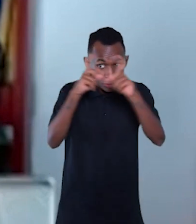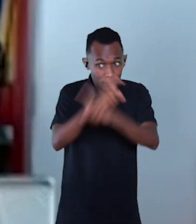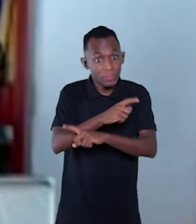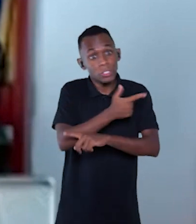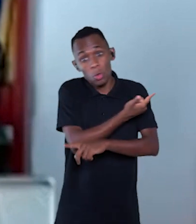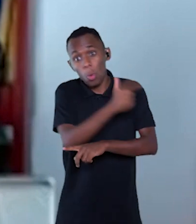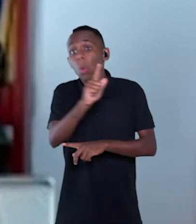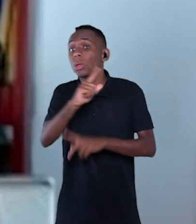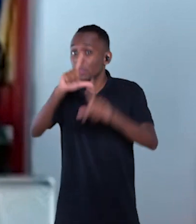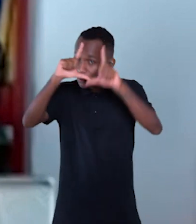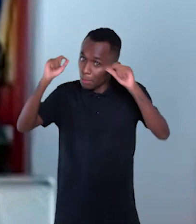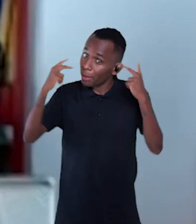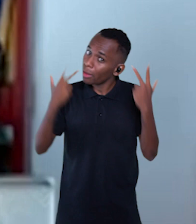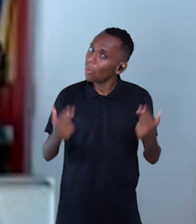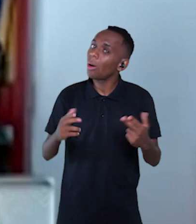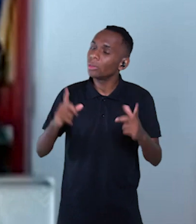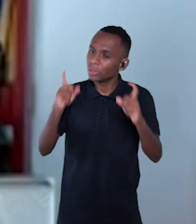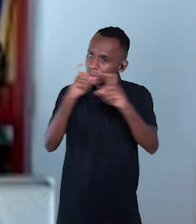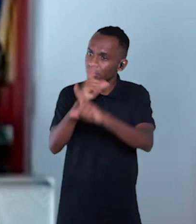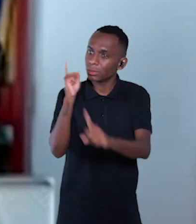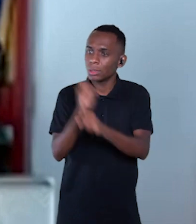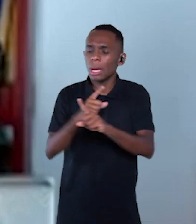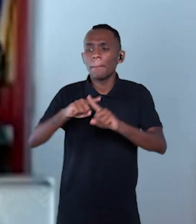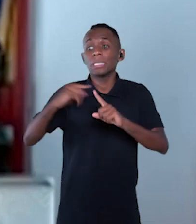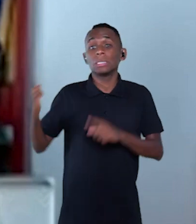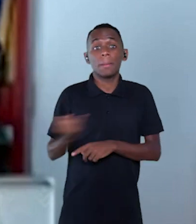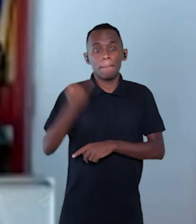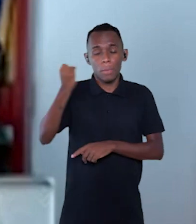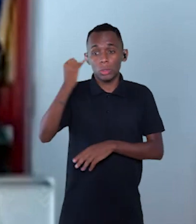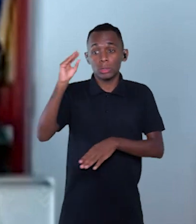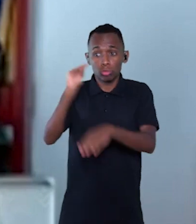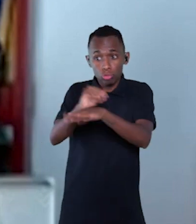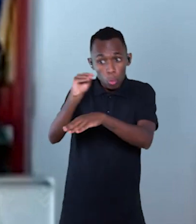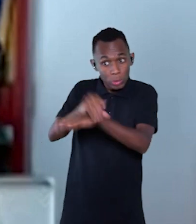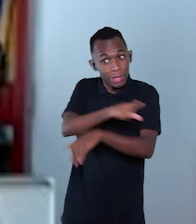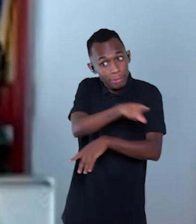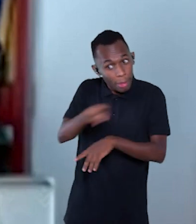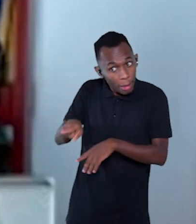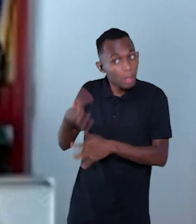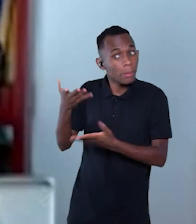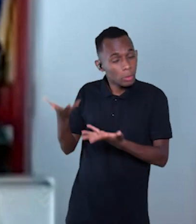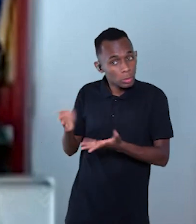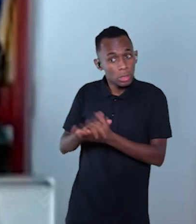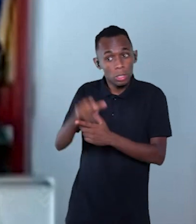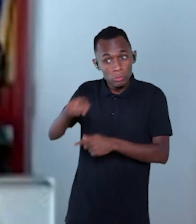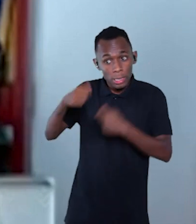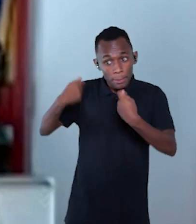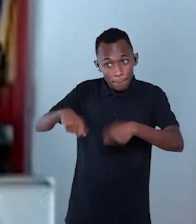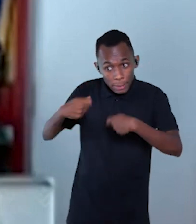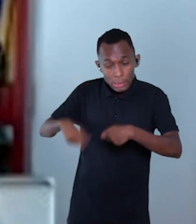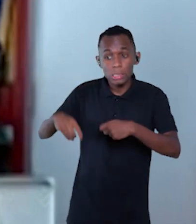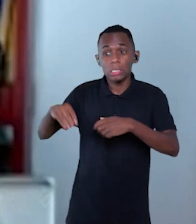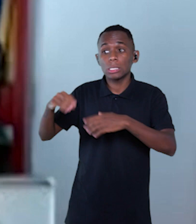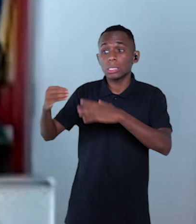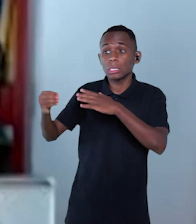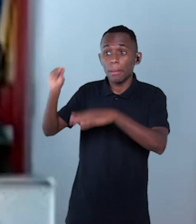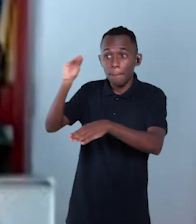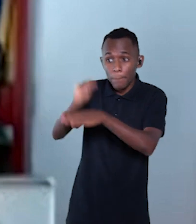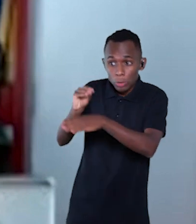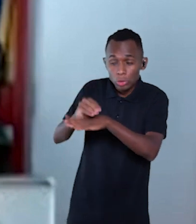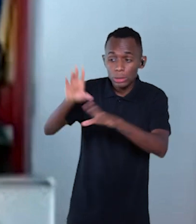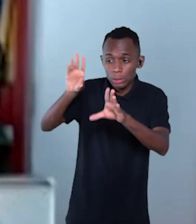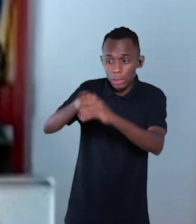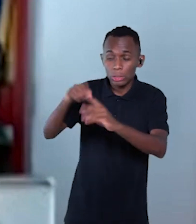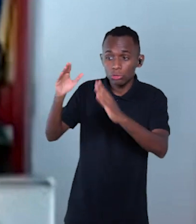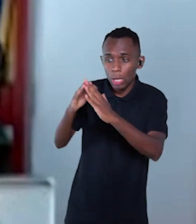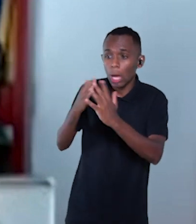Vai ser difícil você achar outra igual a ela, mas tão importante quanto os cuidados que ela está te oferecendo é o senhor estar